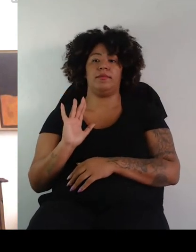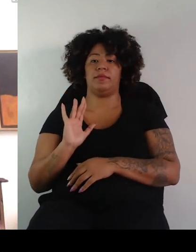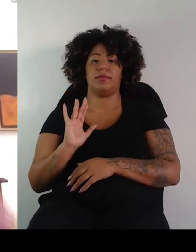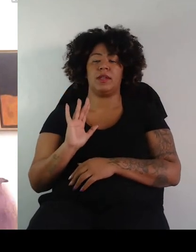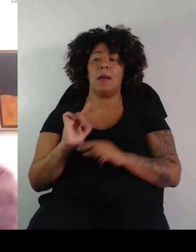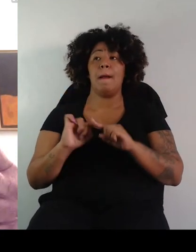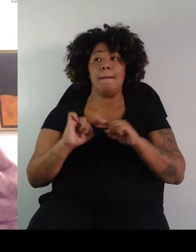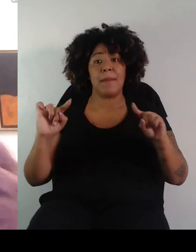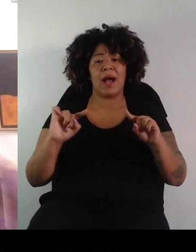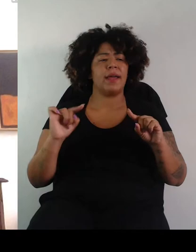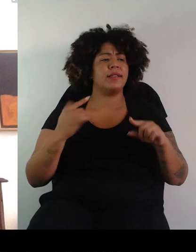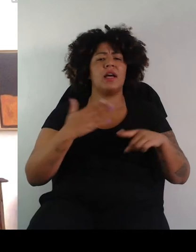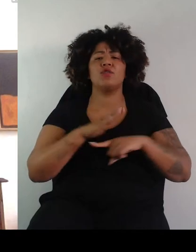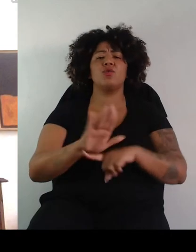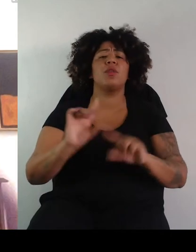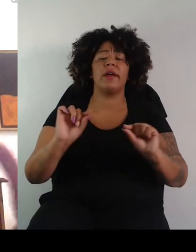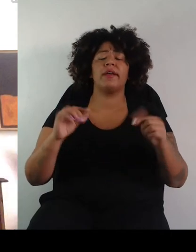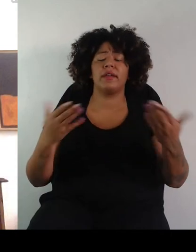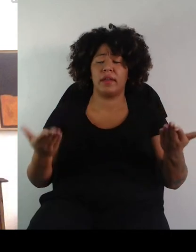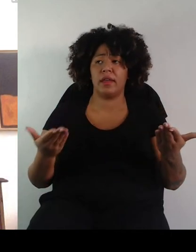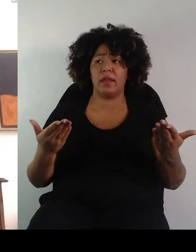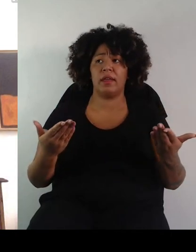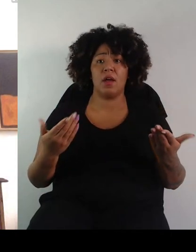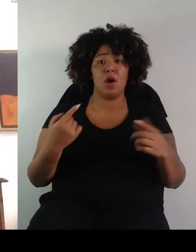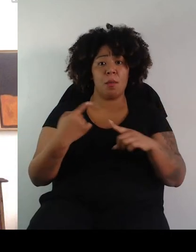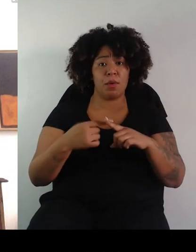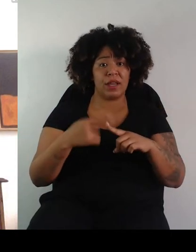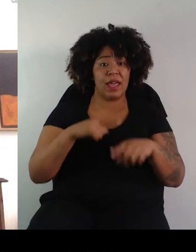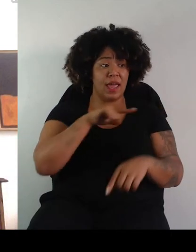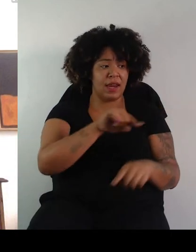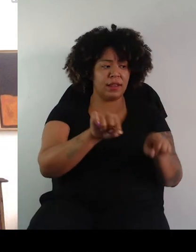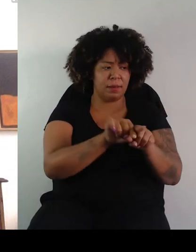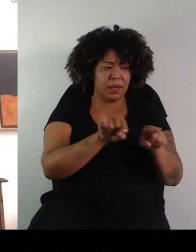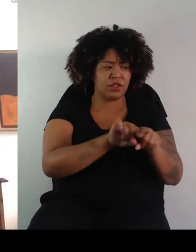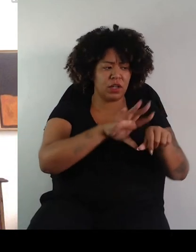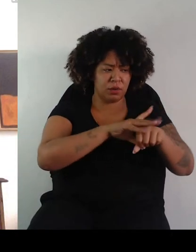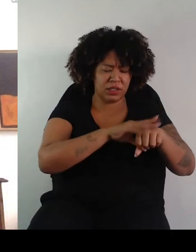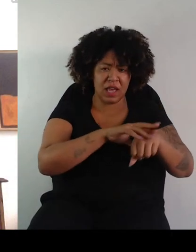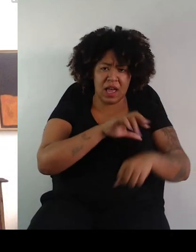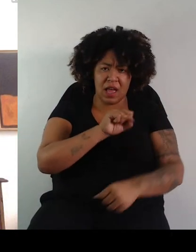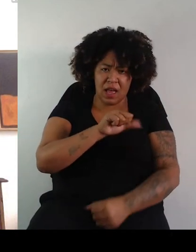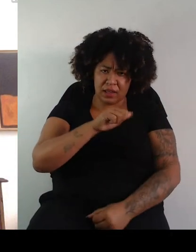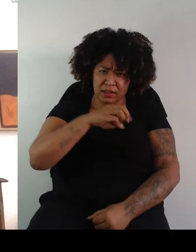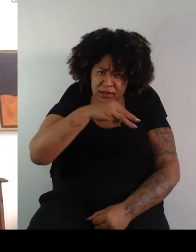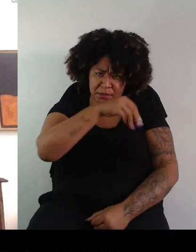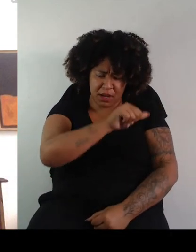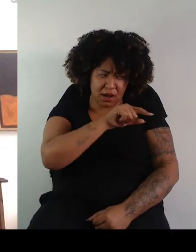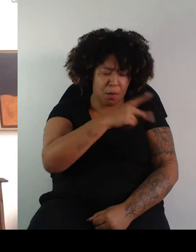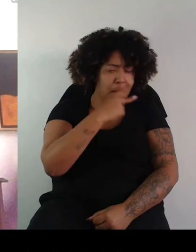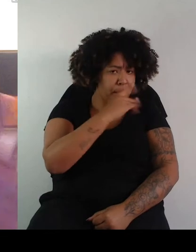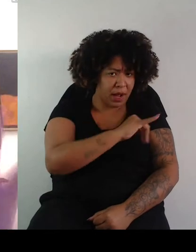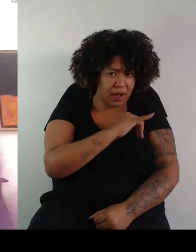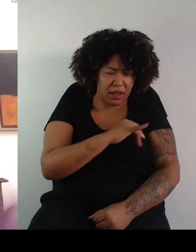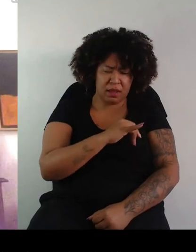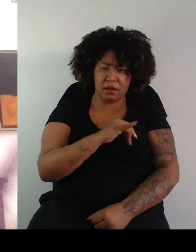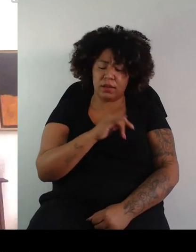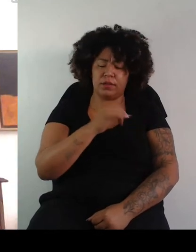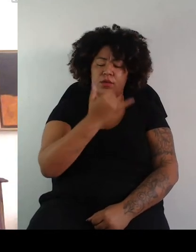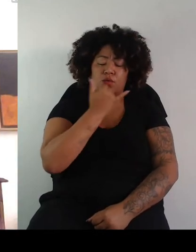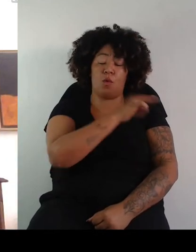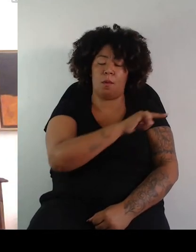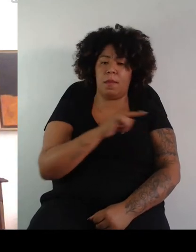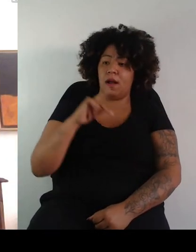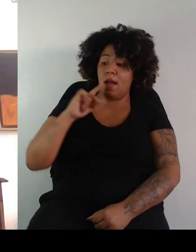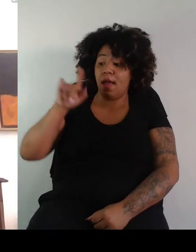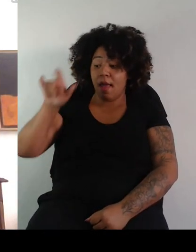em que bom ele era asmático ele sempre foi um menino doentio